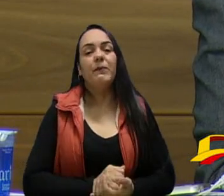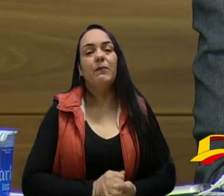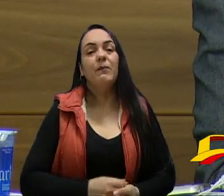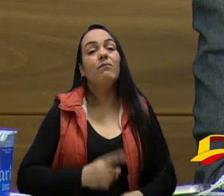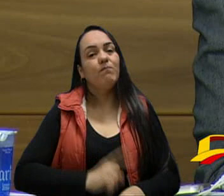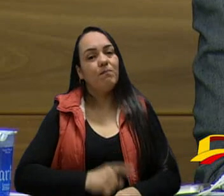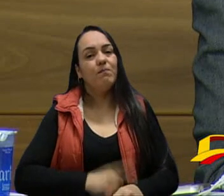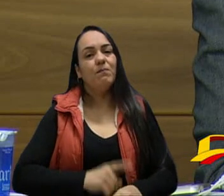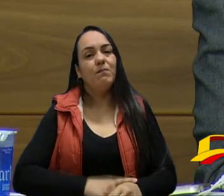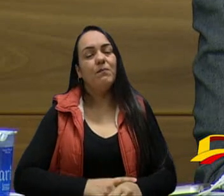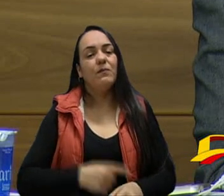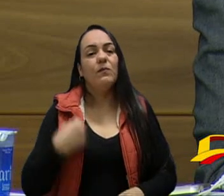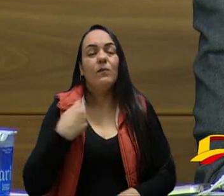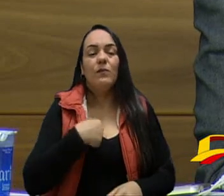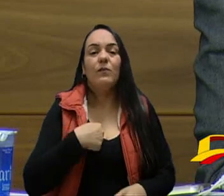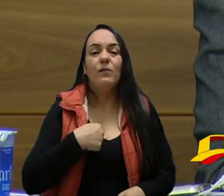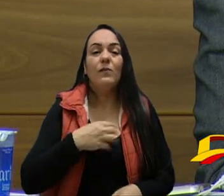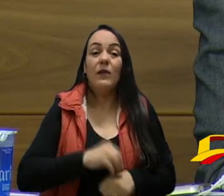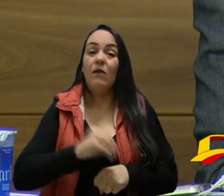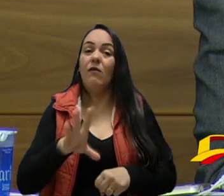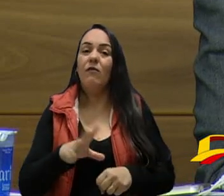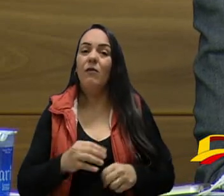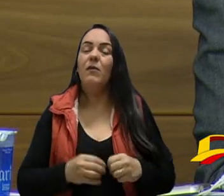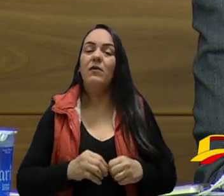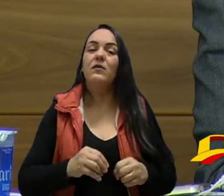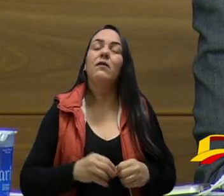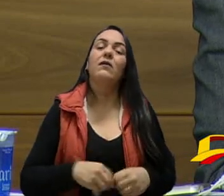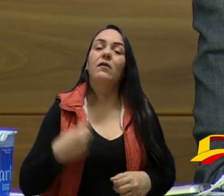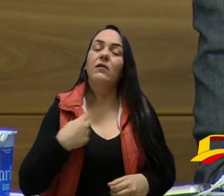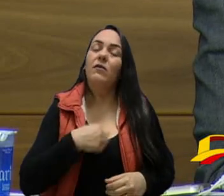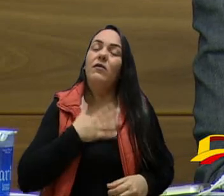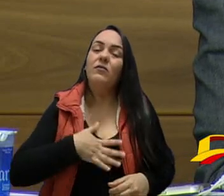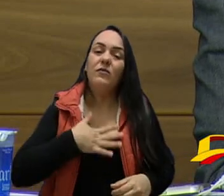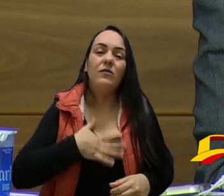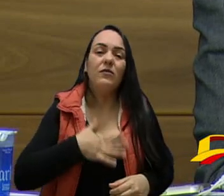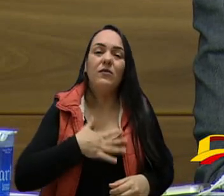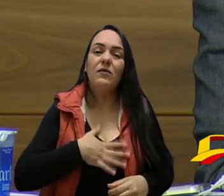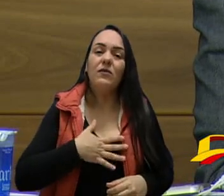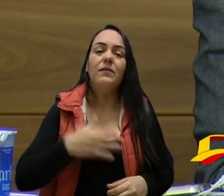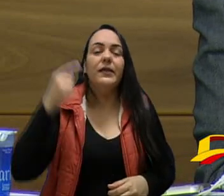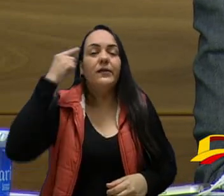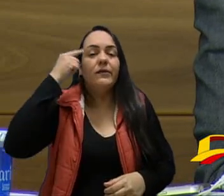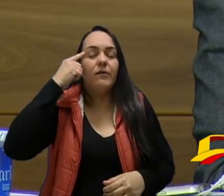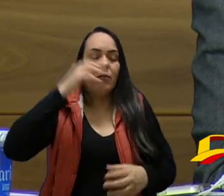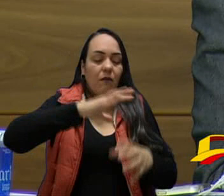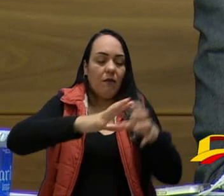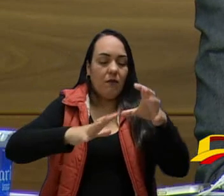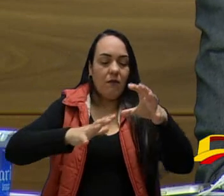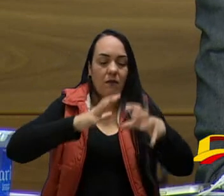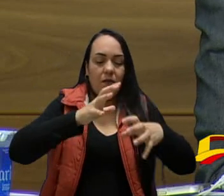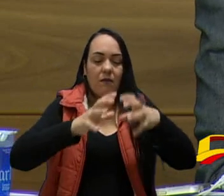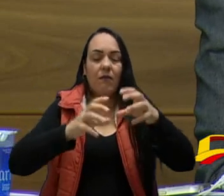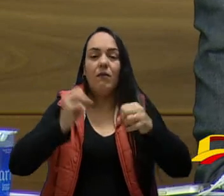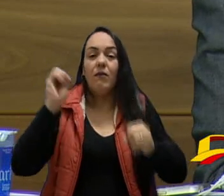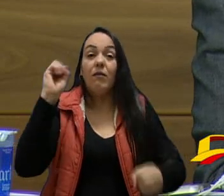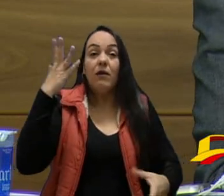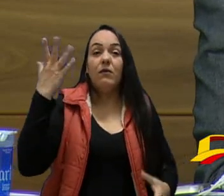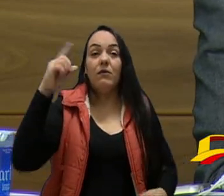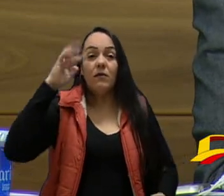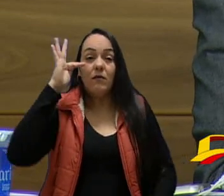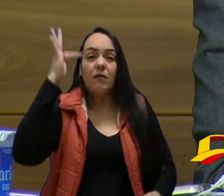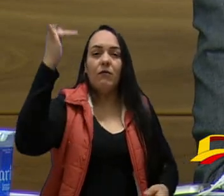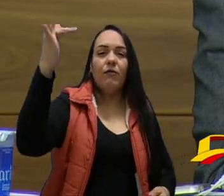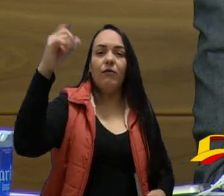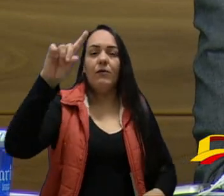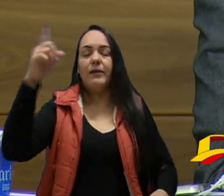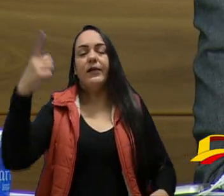naquele momento a nossa informação seria essa gostaríamos muito tem uma bola de cristal para poder saber realmente o que iria acontecer mas